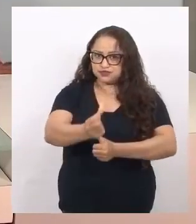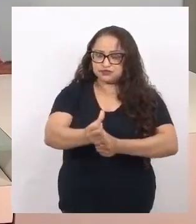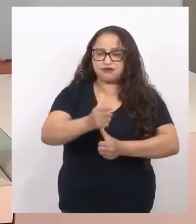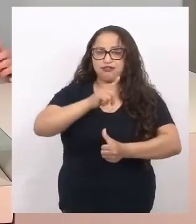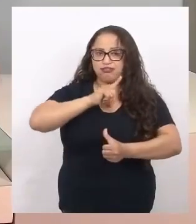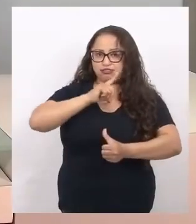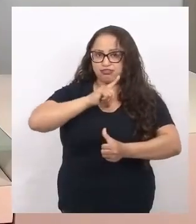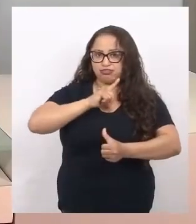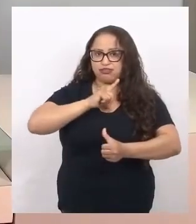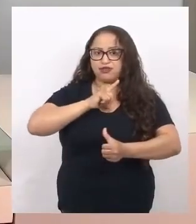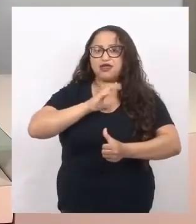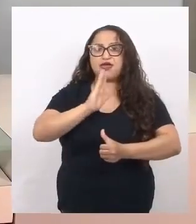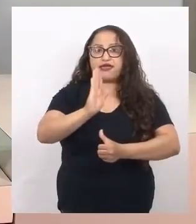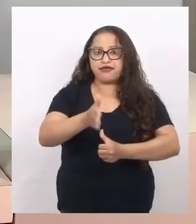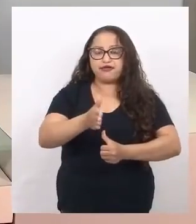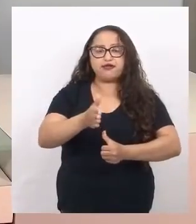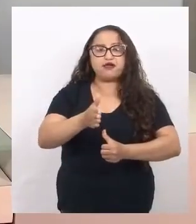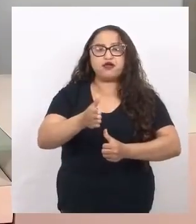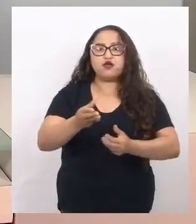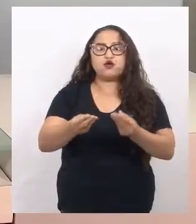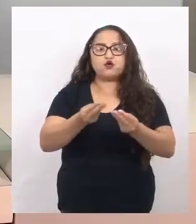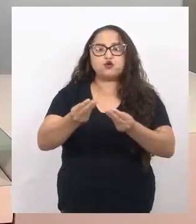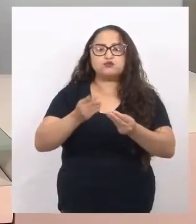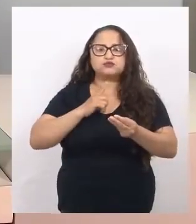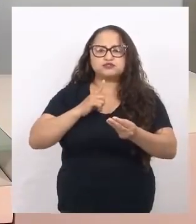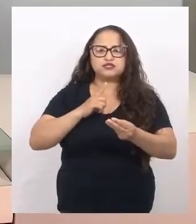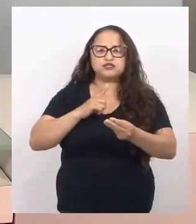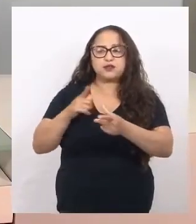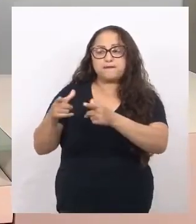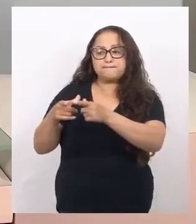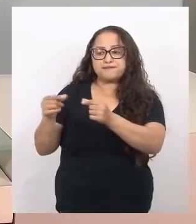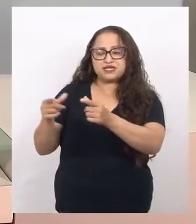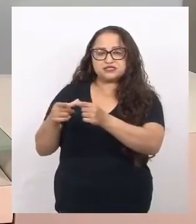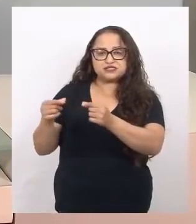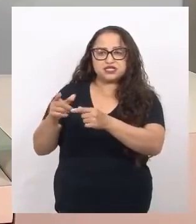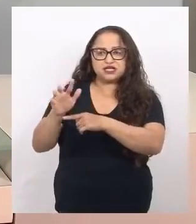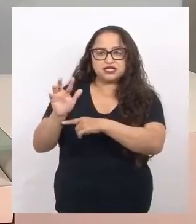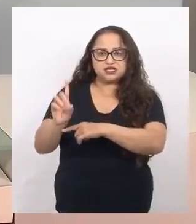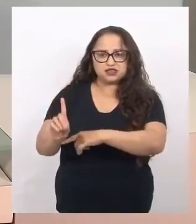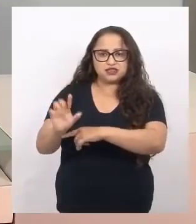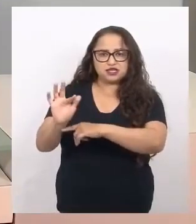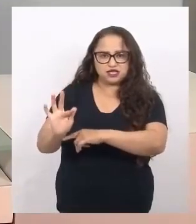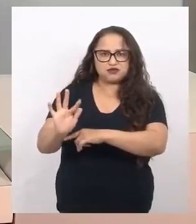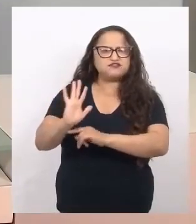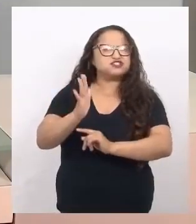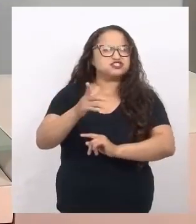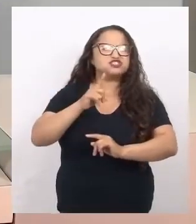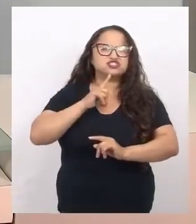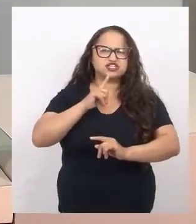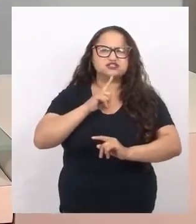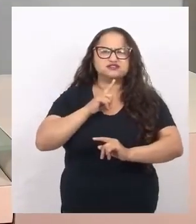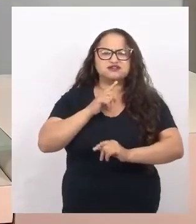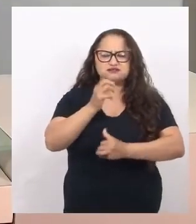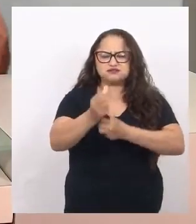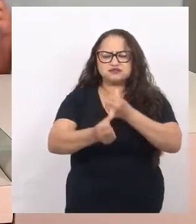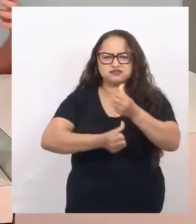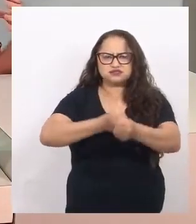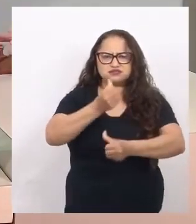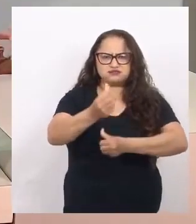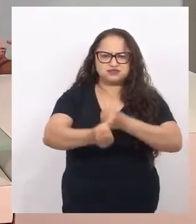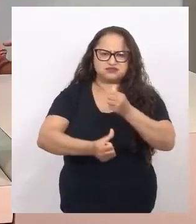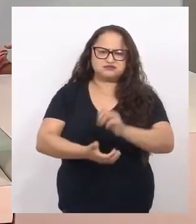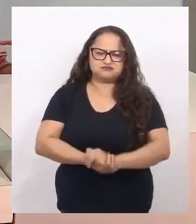uma dessas tendências, né? O Distrito Federal, por exemplo, estava aqui com a gente antes, eles também já têm ensino médio semestral.